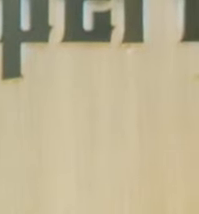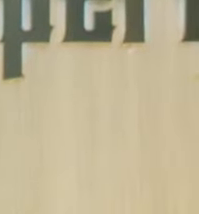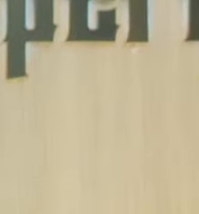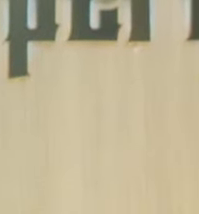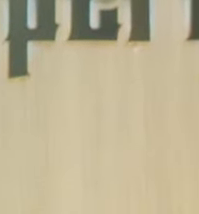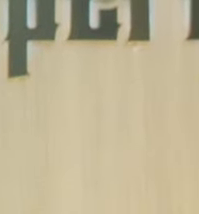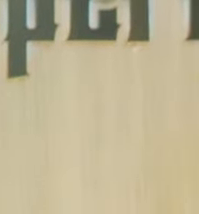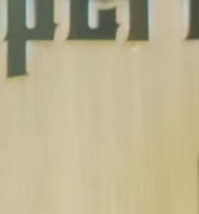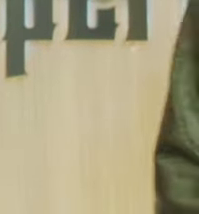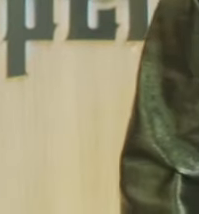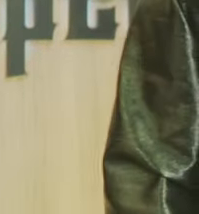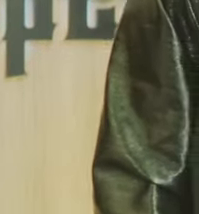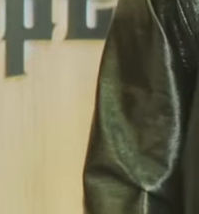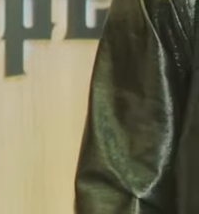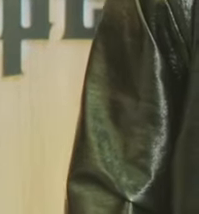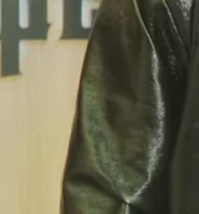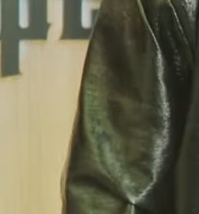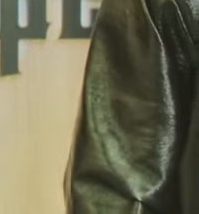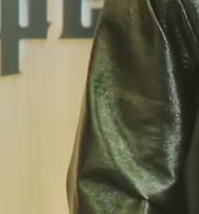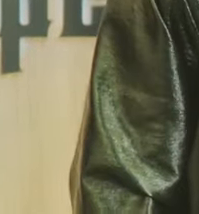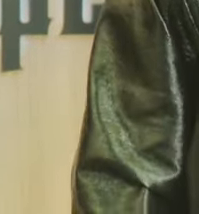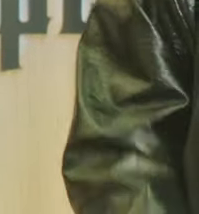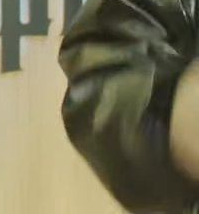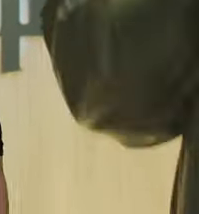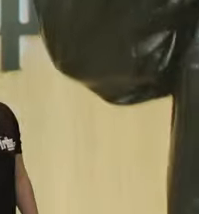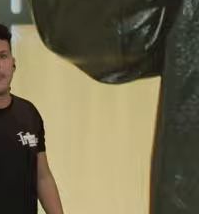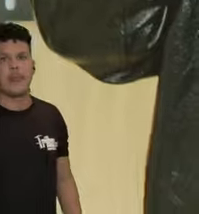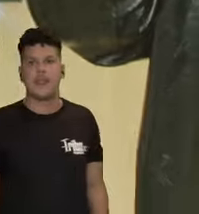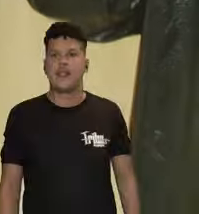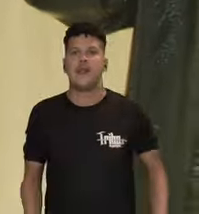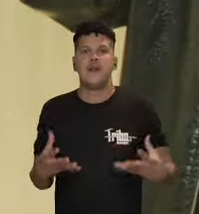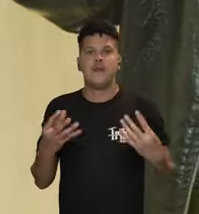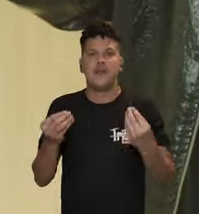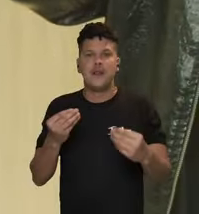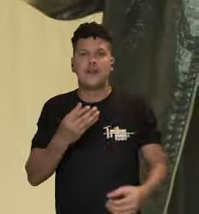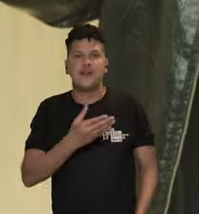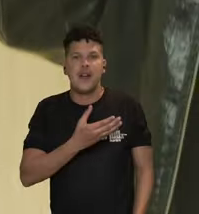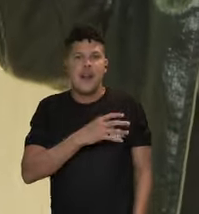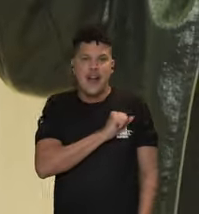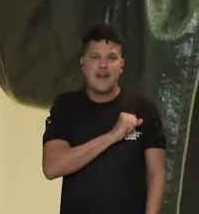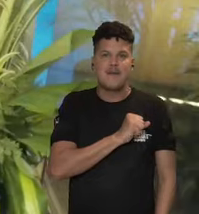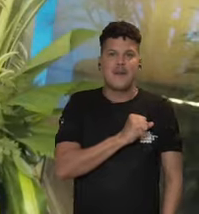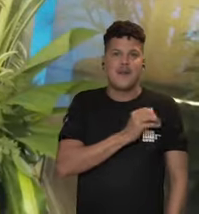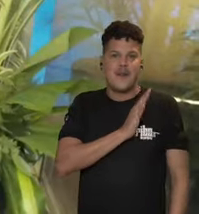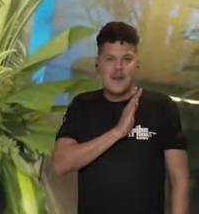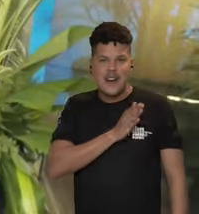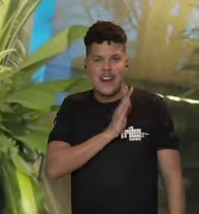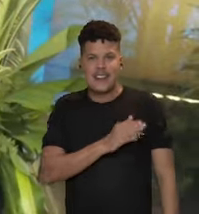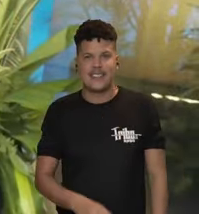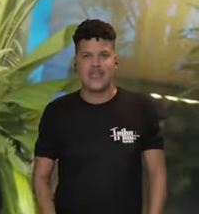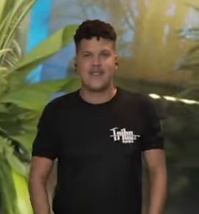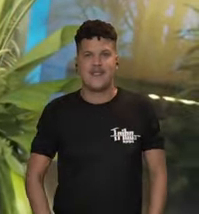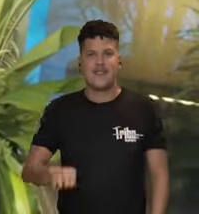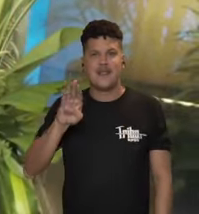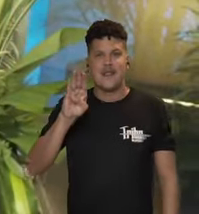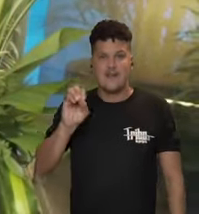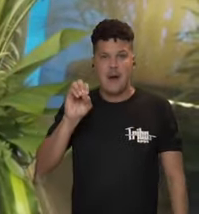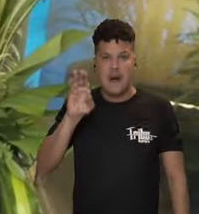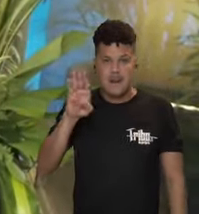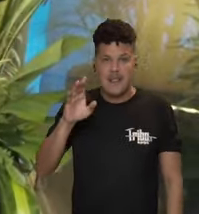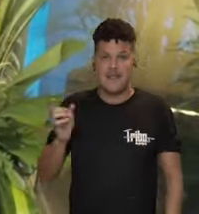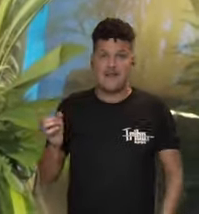Tamo junto. Muito amor no coração. 3 um só. E aí, né? Ixi, Bob voltou? Né, o quê?